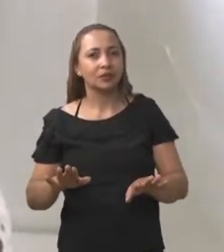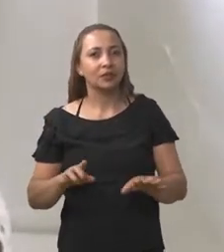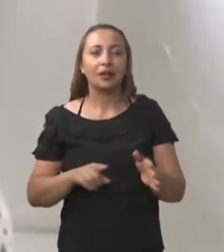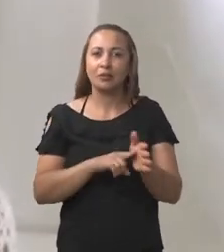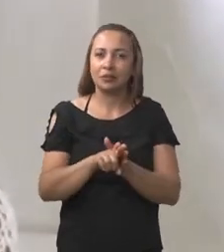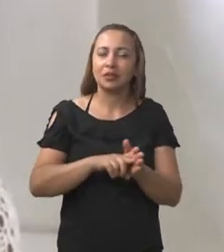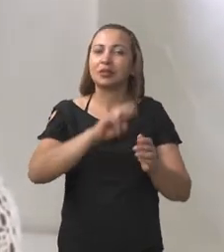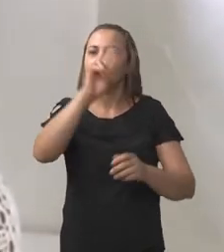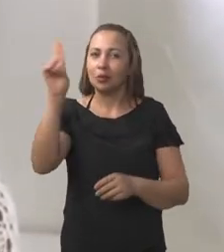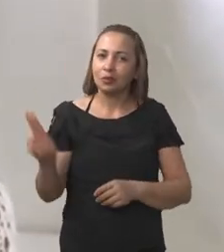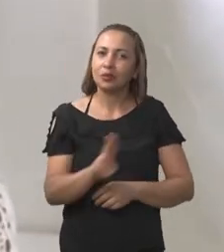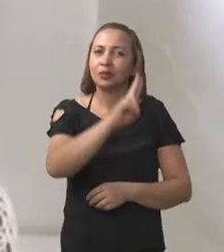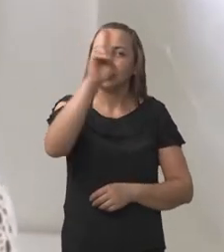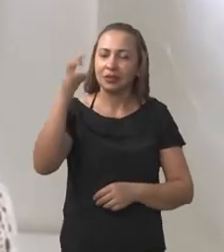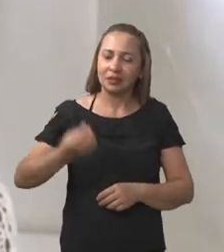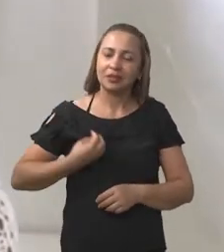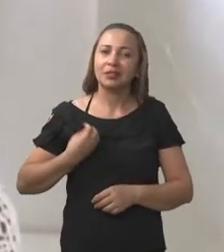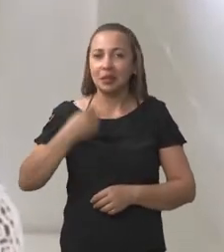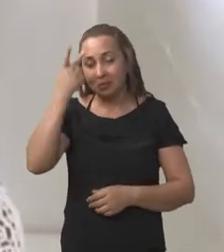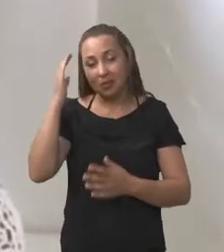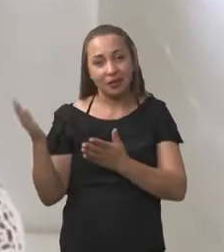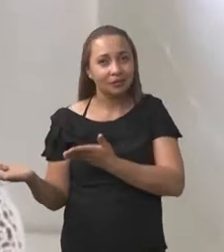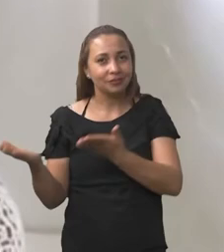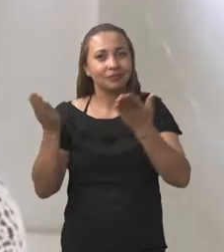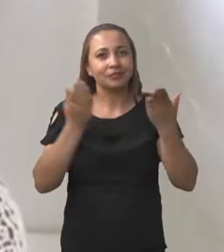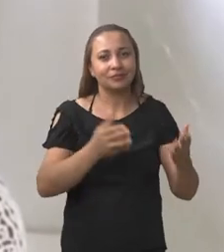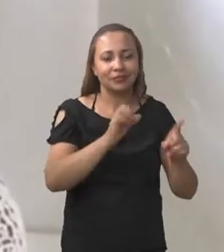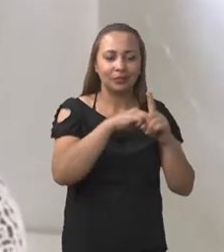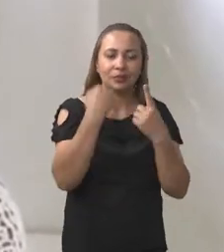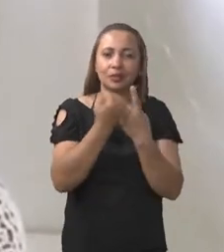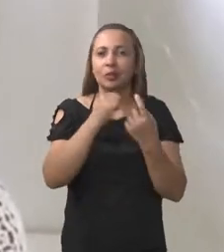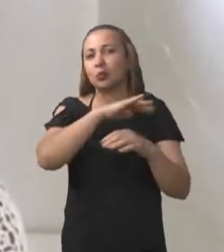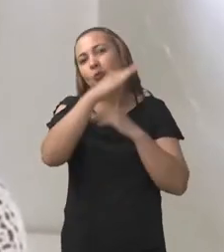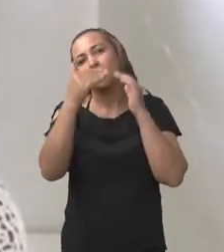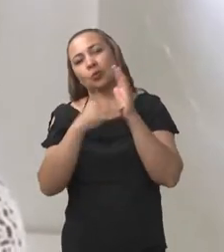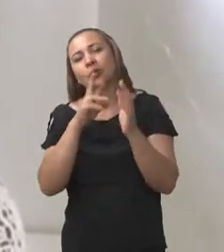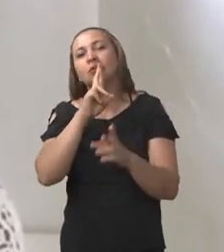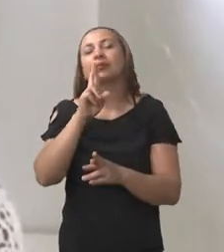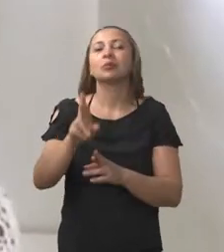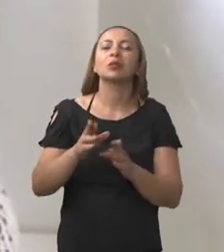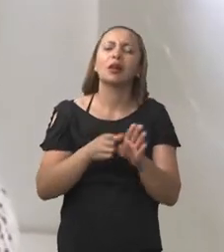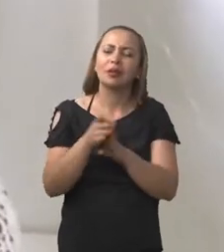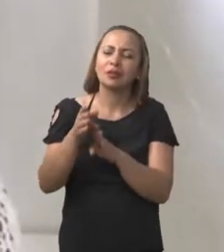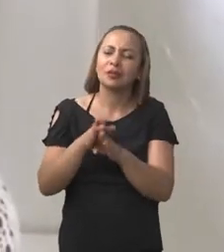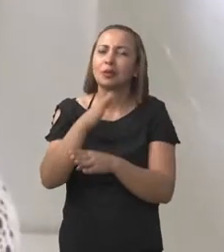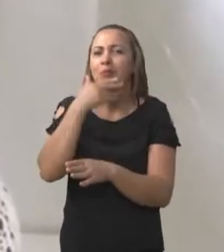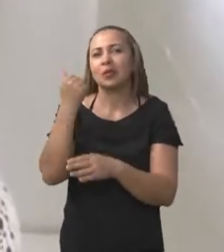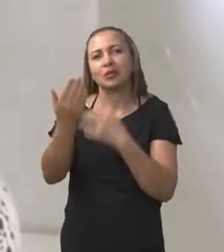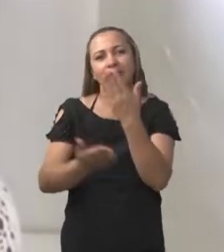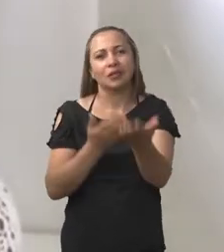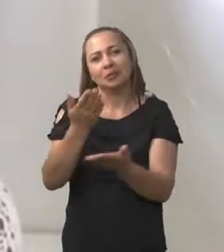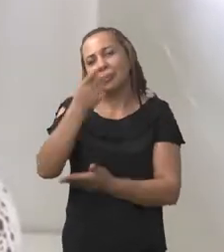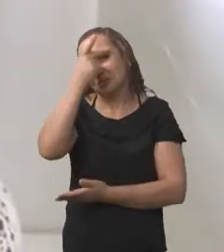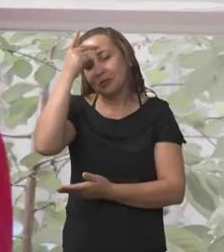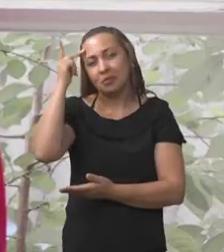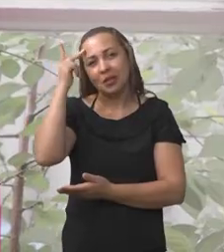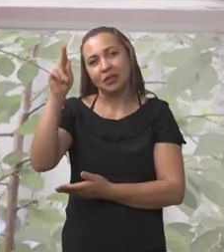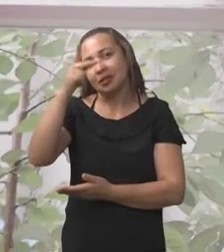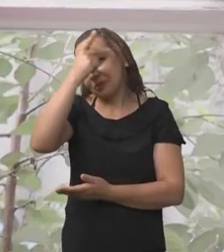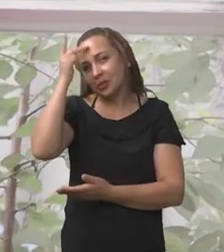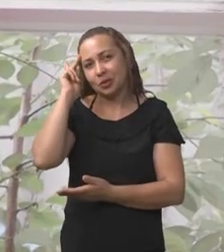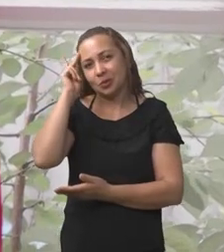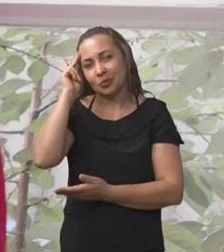da universidade está, para trazer para a sociedade todas essas respostas e orientar os melhores tratamentos para os nossos